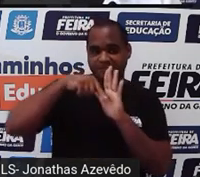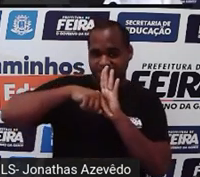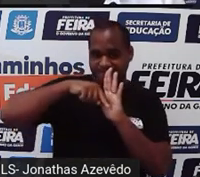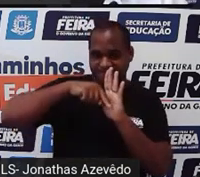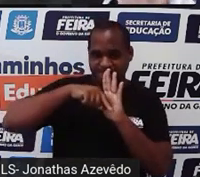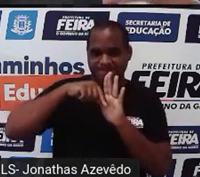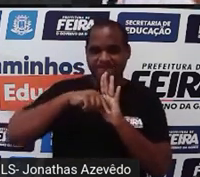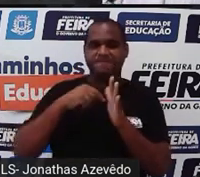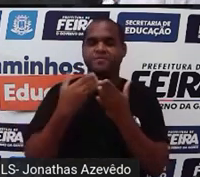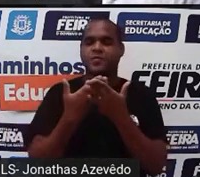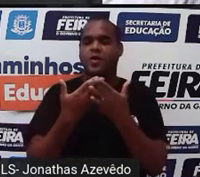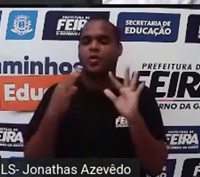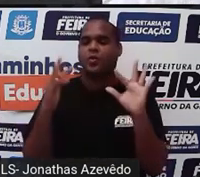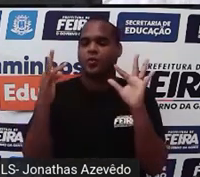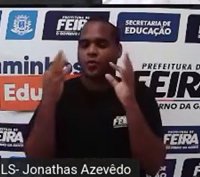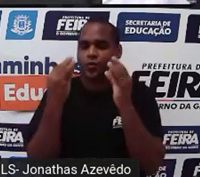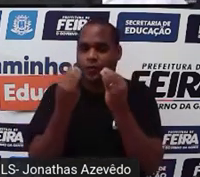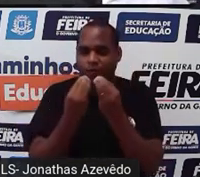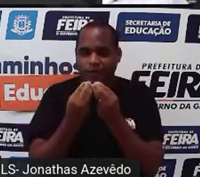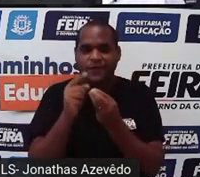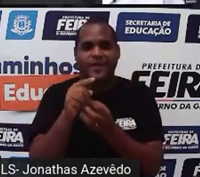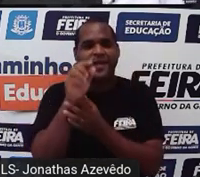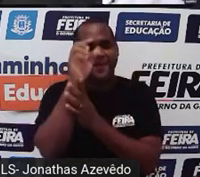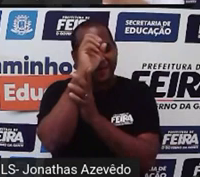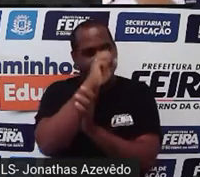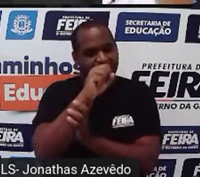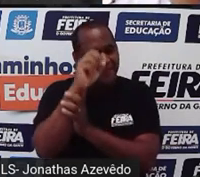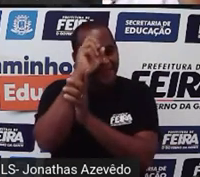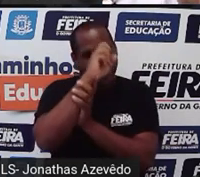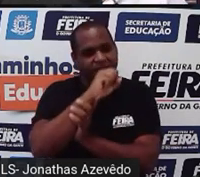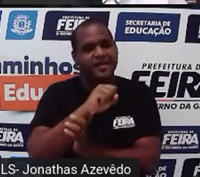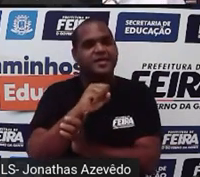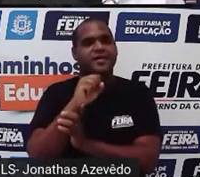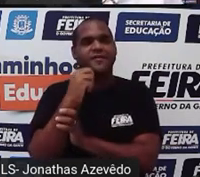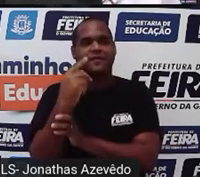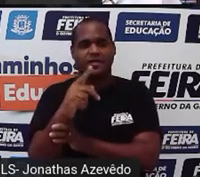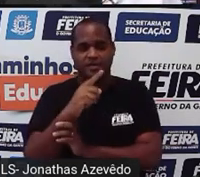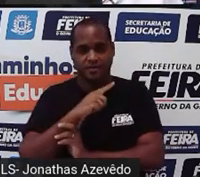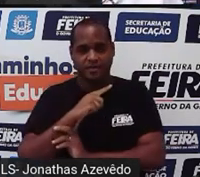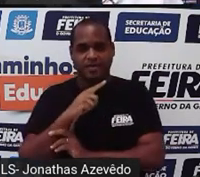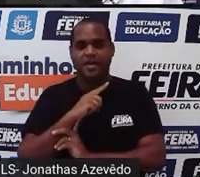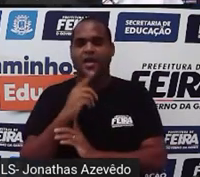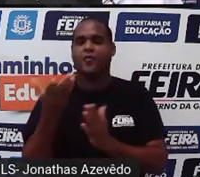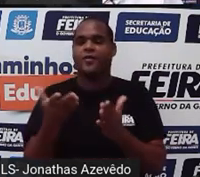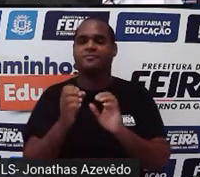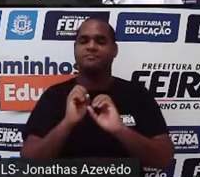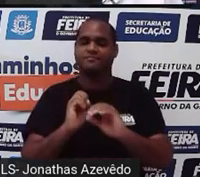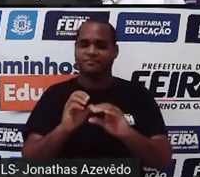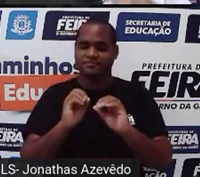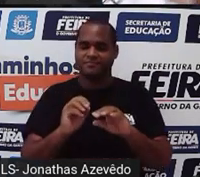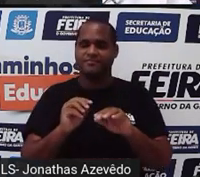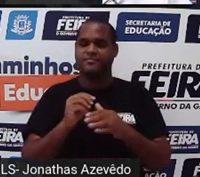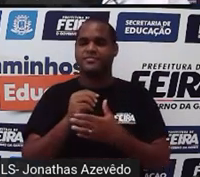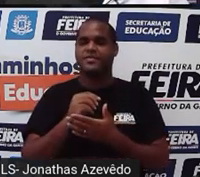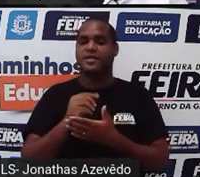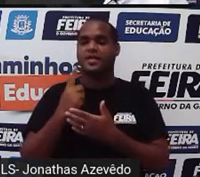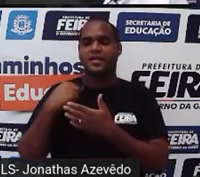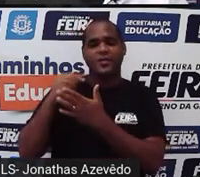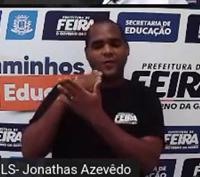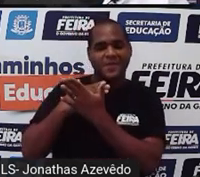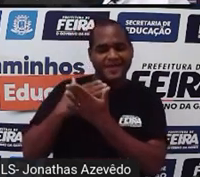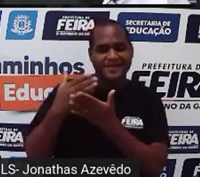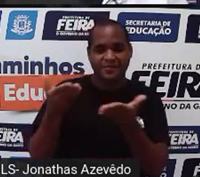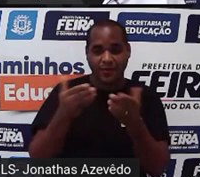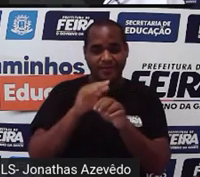né todo esse aprendizado né que a gente teve aqui nessa aula né desde o